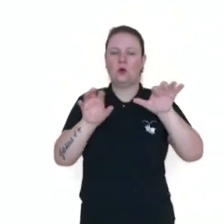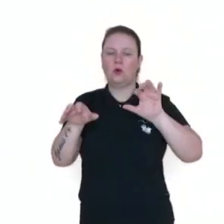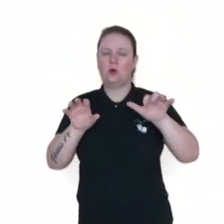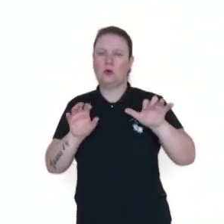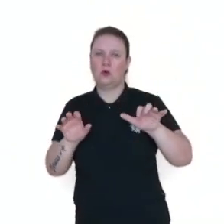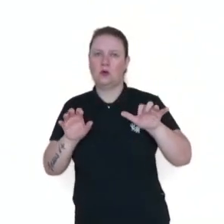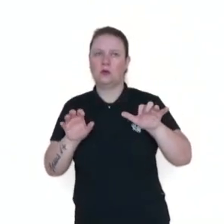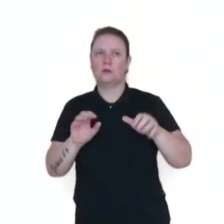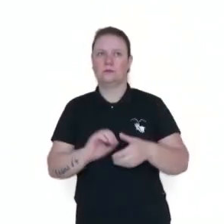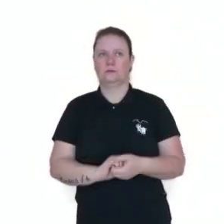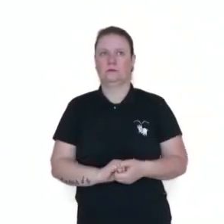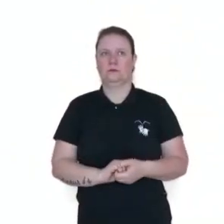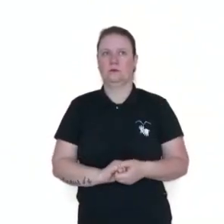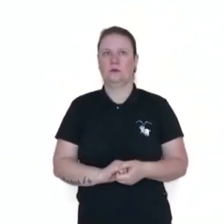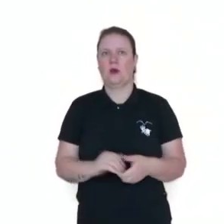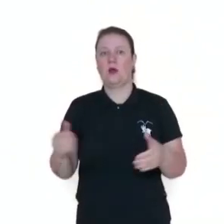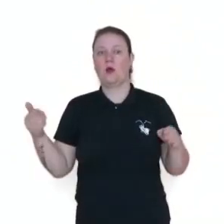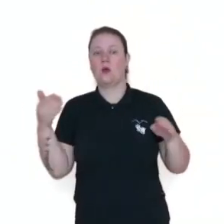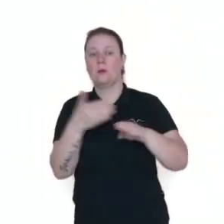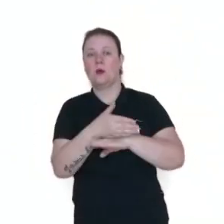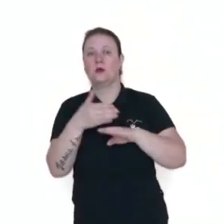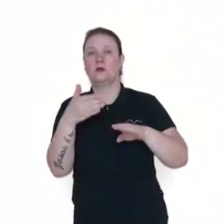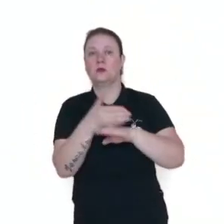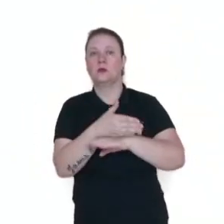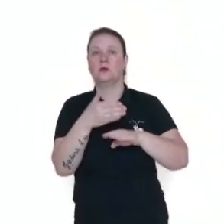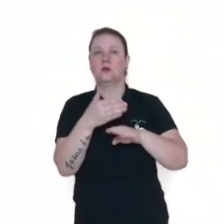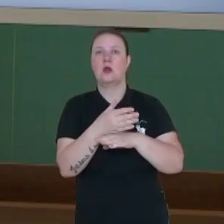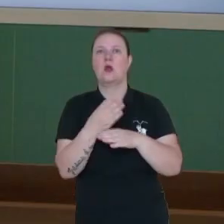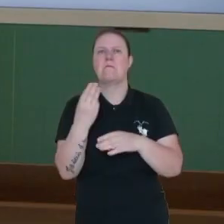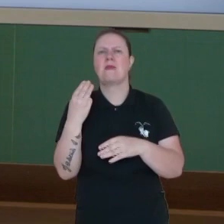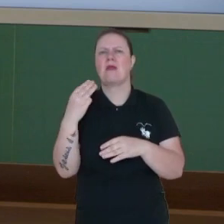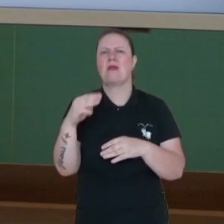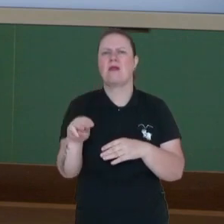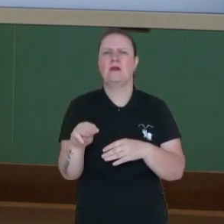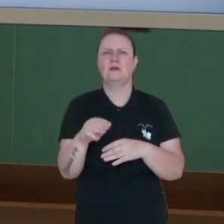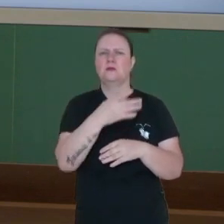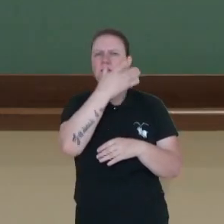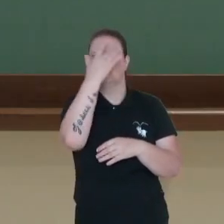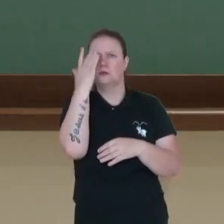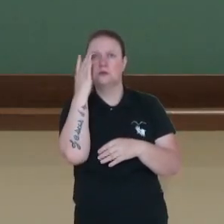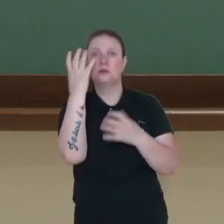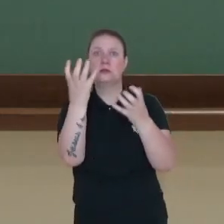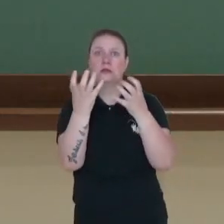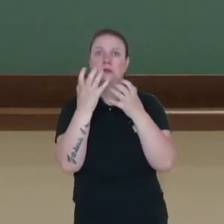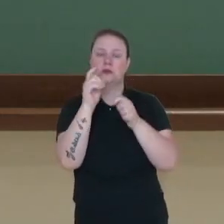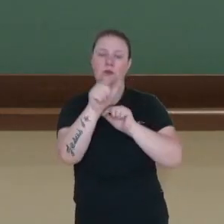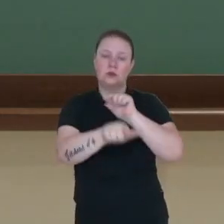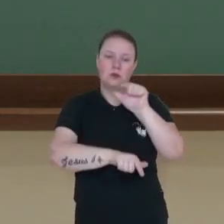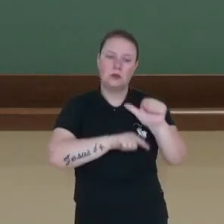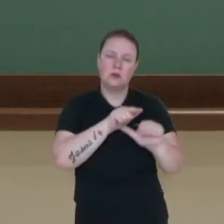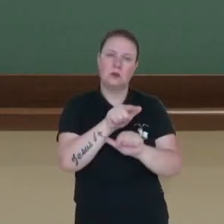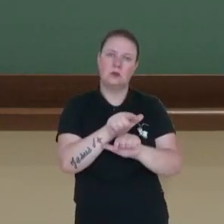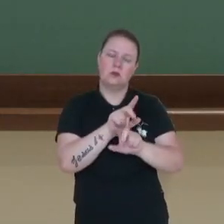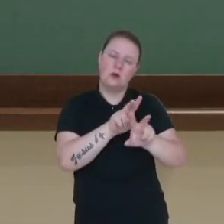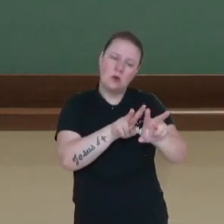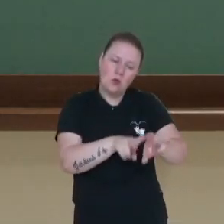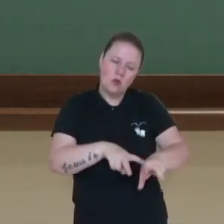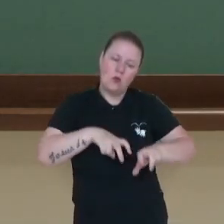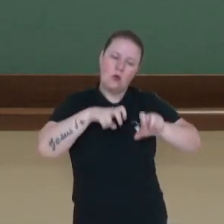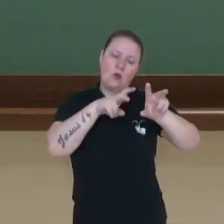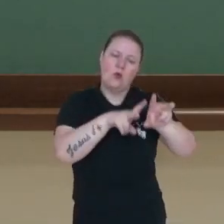Sendo assim, vieram milhares de agricultores da Europa para cá, marcando aí, né, a presença